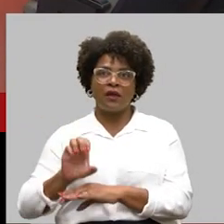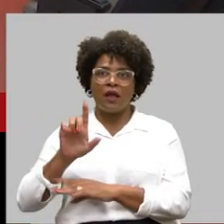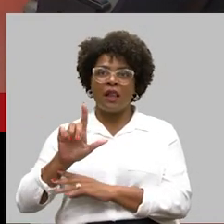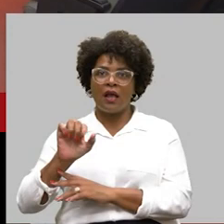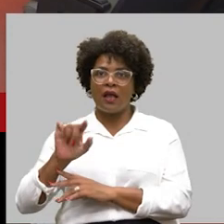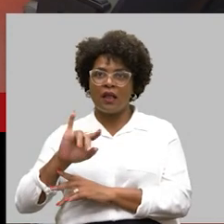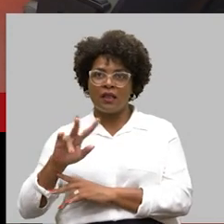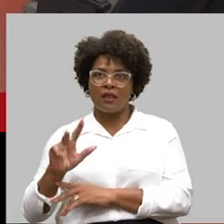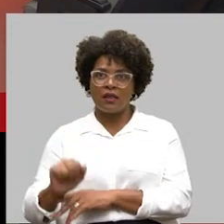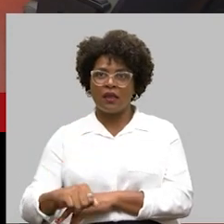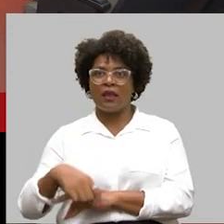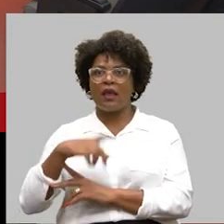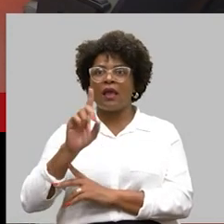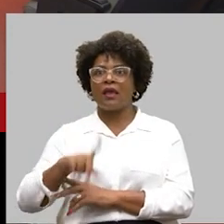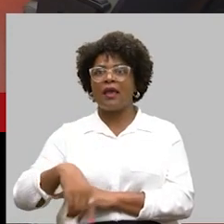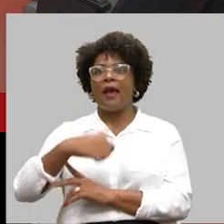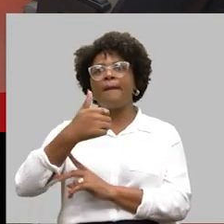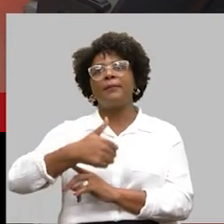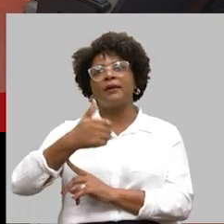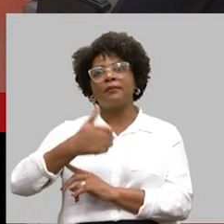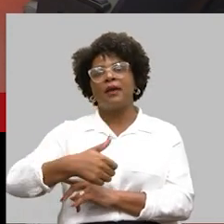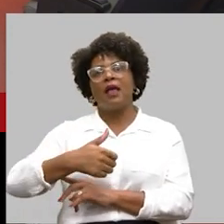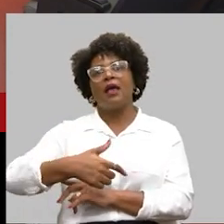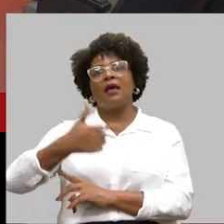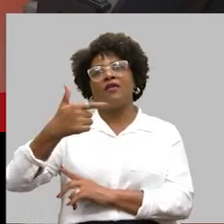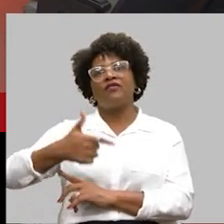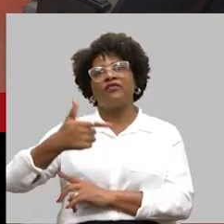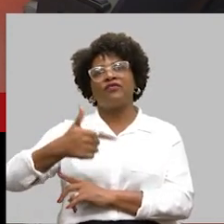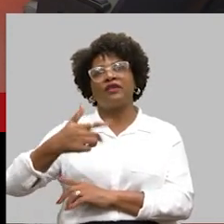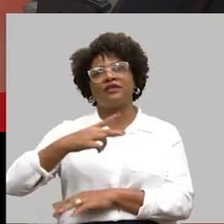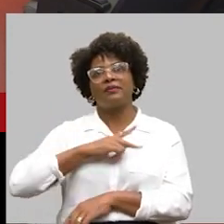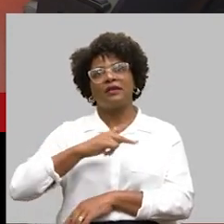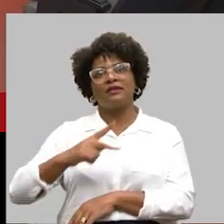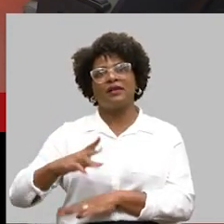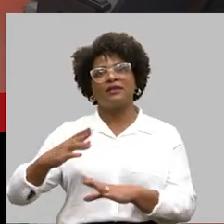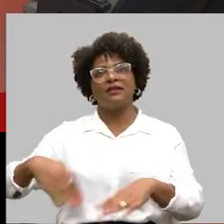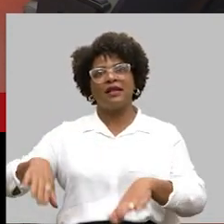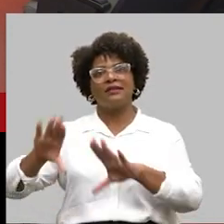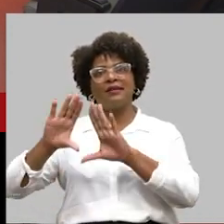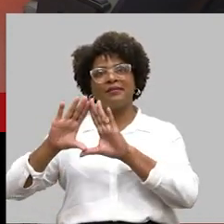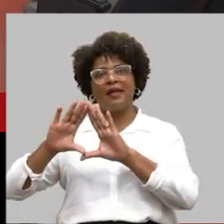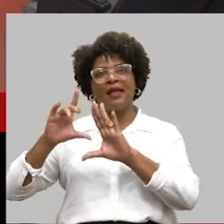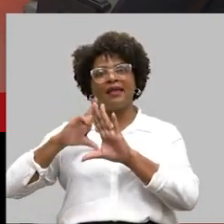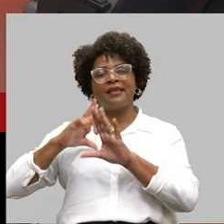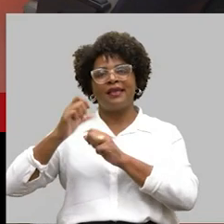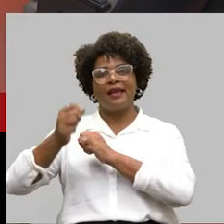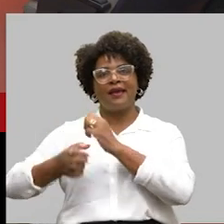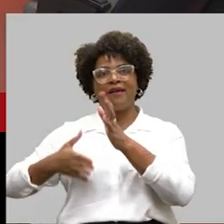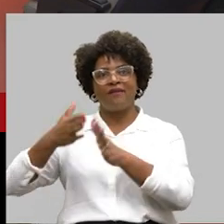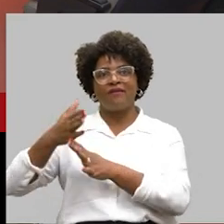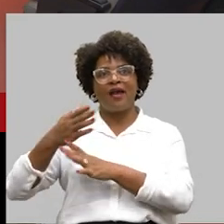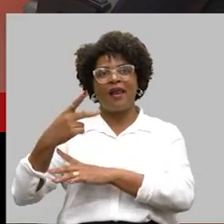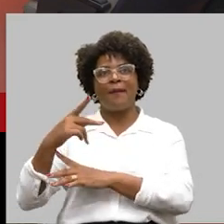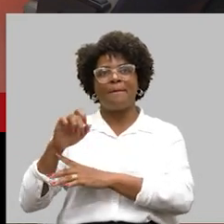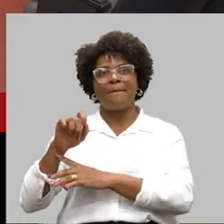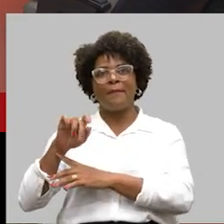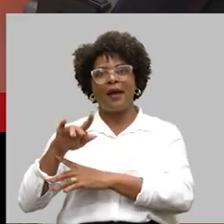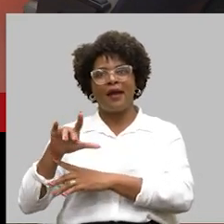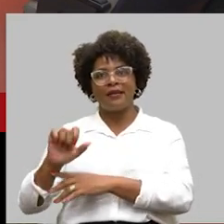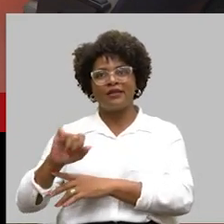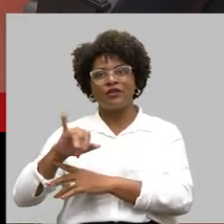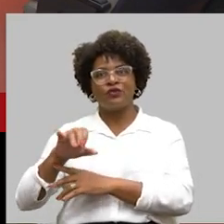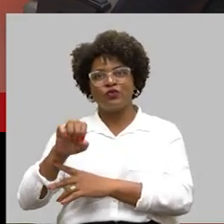primeira vice-presidente da Assembleia para quem passamos a palavra nesse momento Padre João sua presença está sendo solicitada